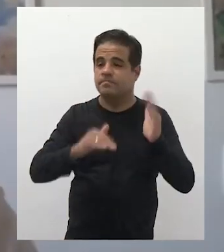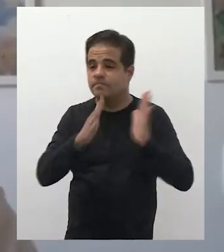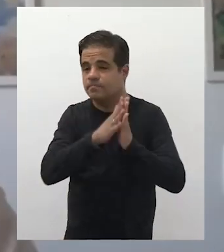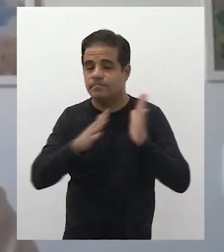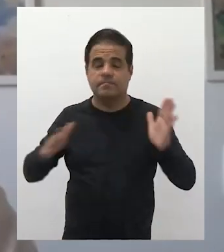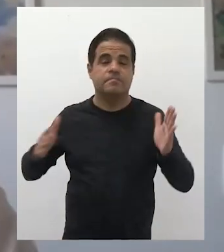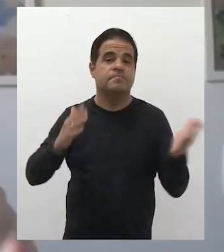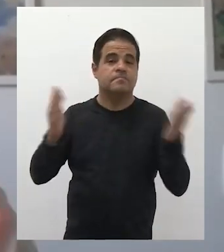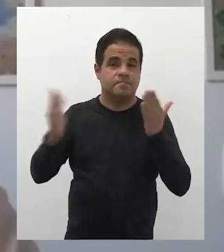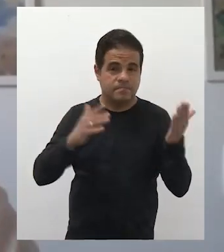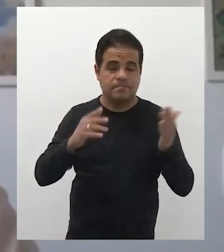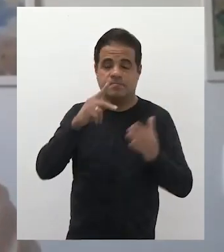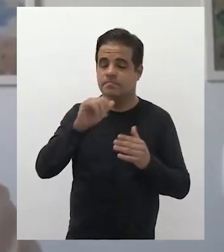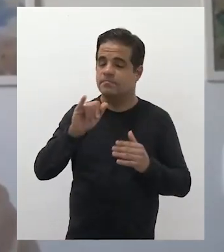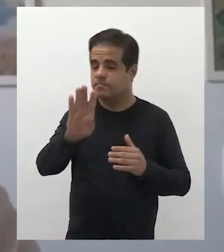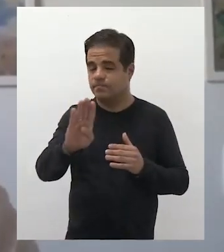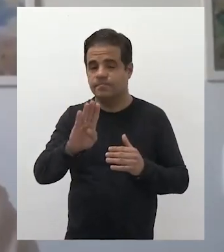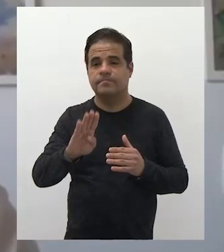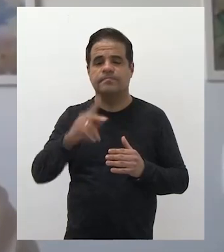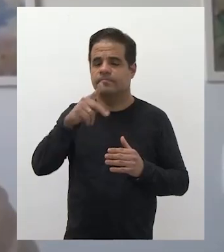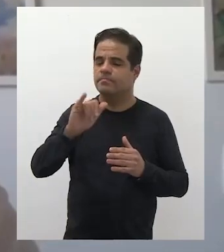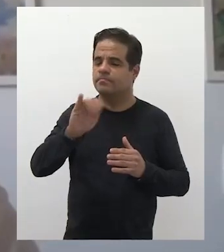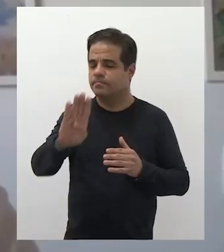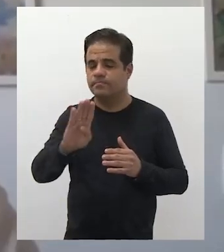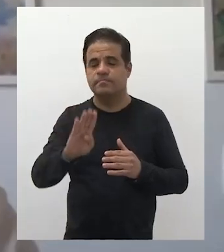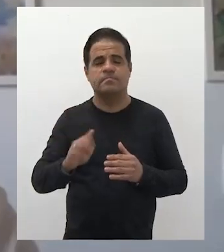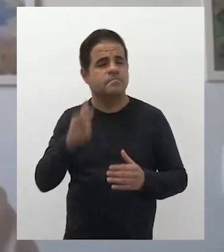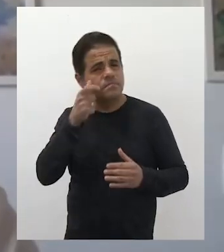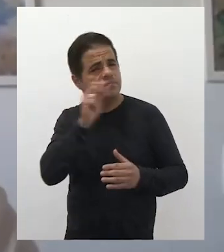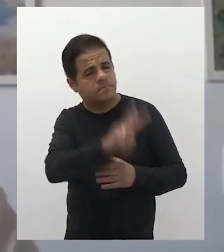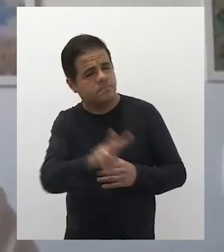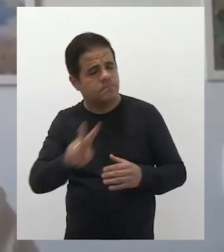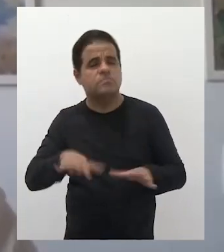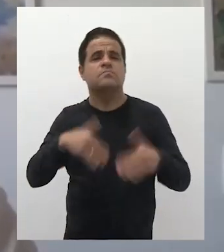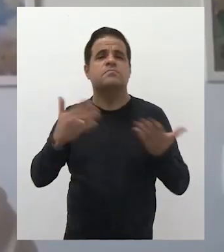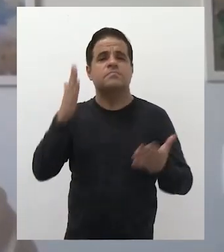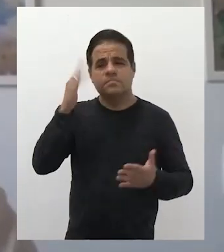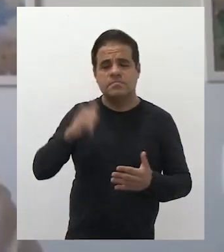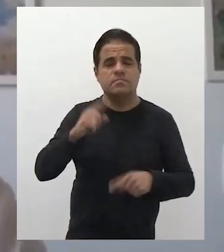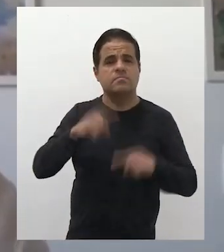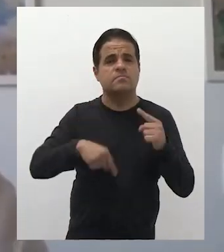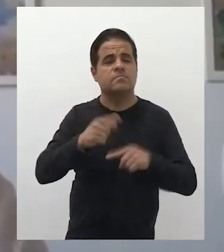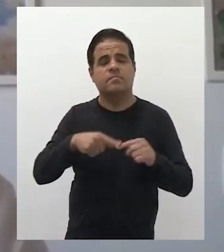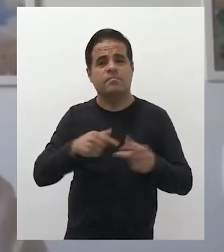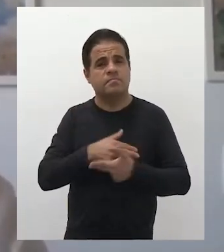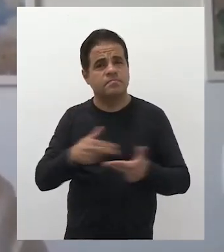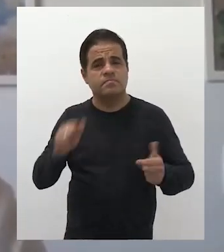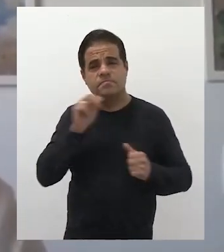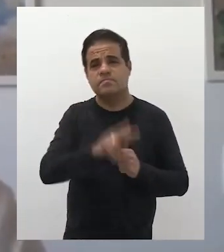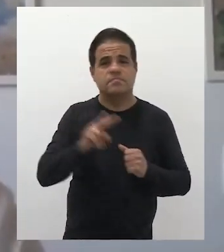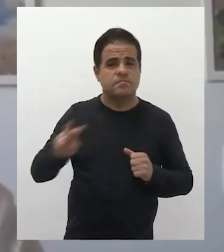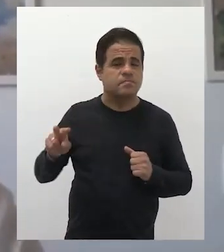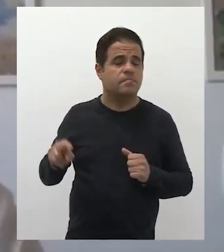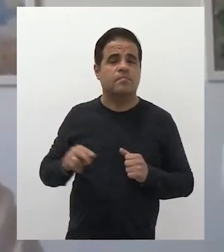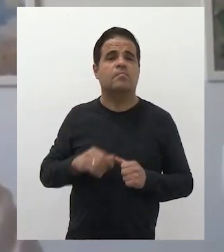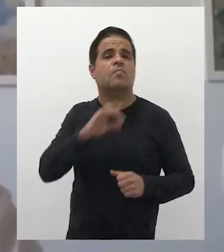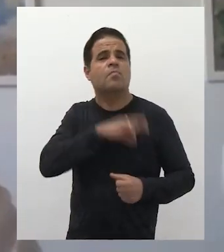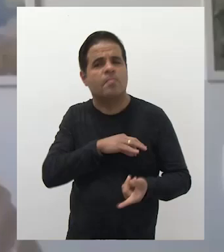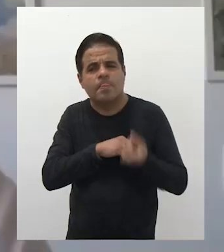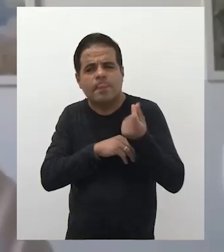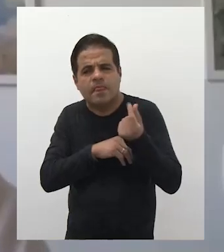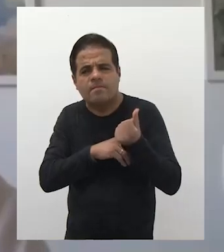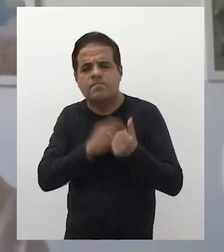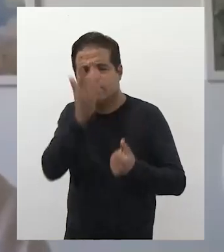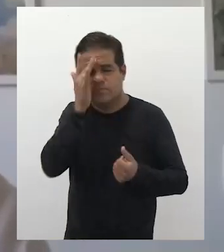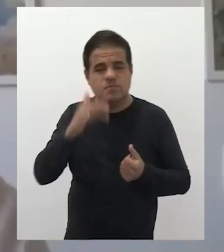os países. Esse é o PIB. O que o PIB olha? Como é que a gente sabe qual é o produto interno bruto? Qual é a renda das pessoas e